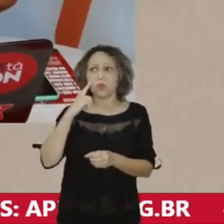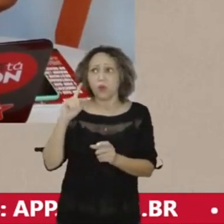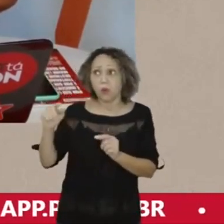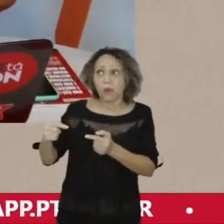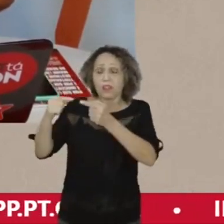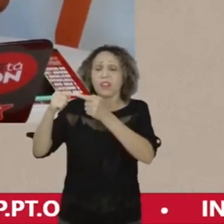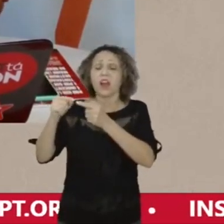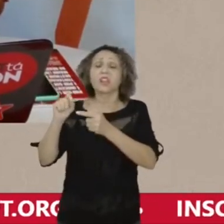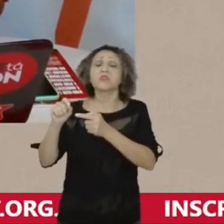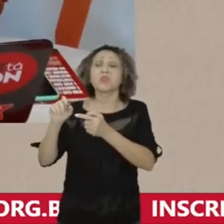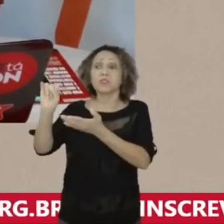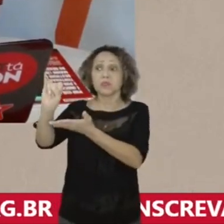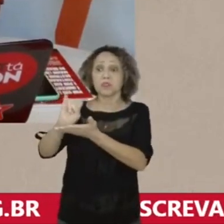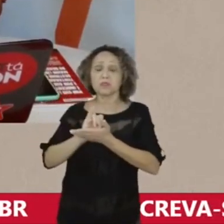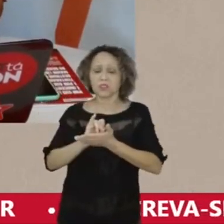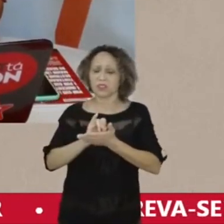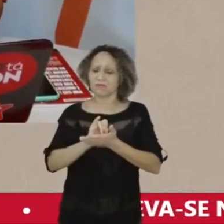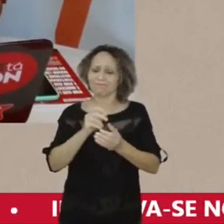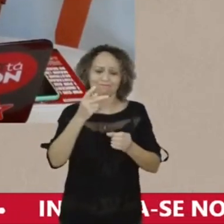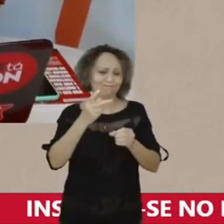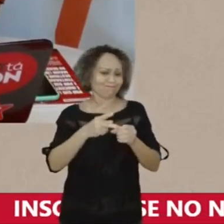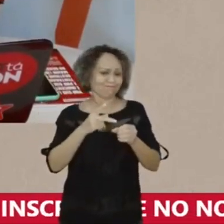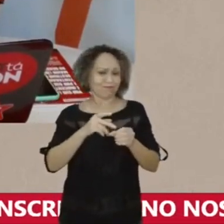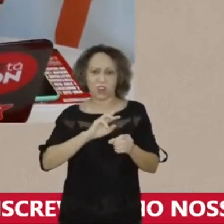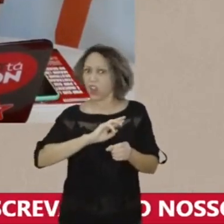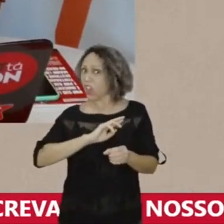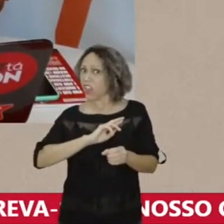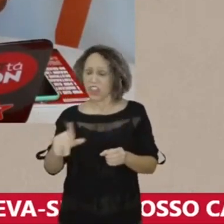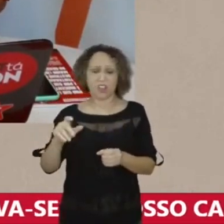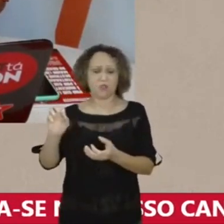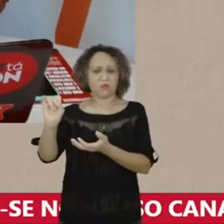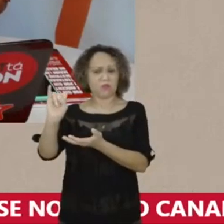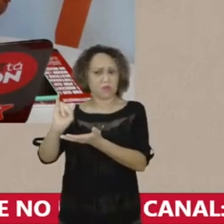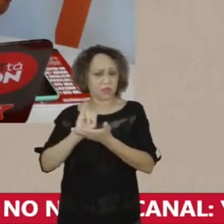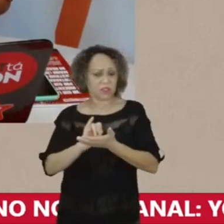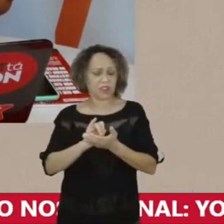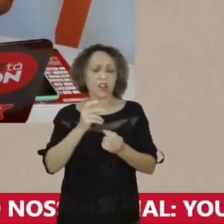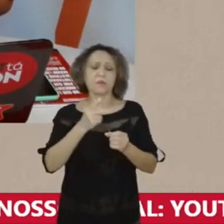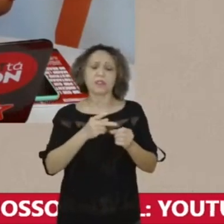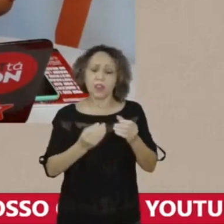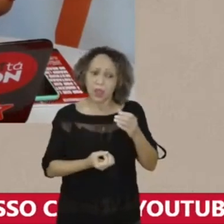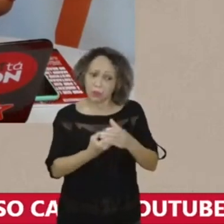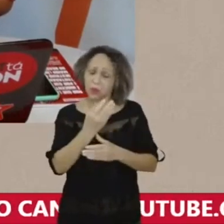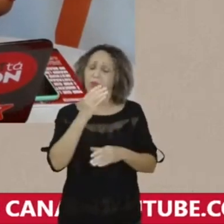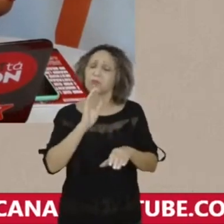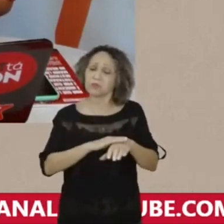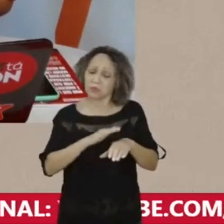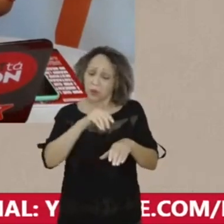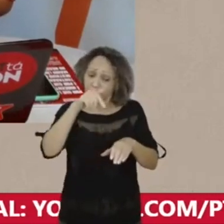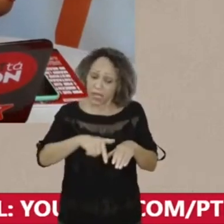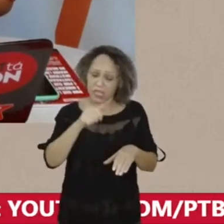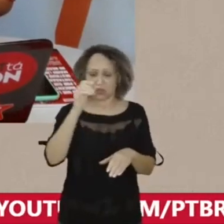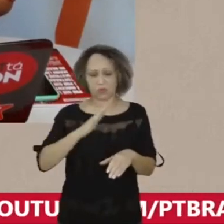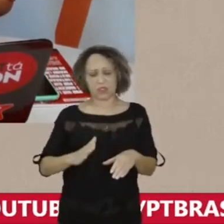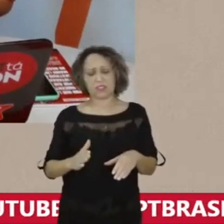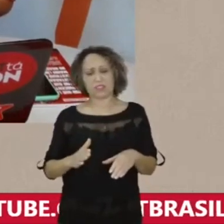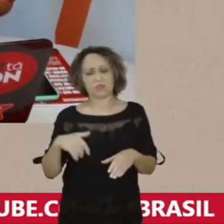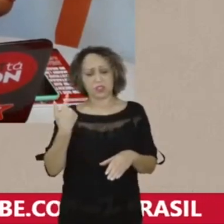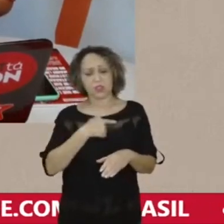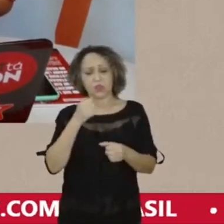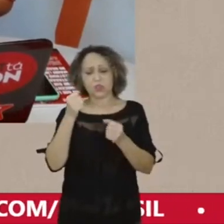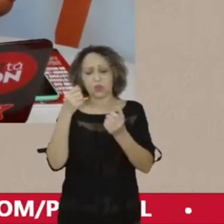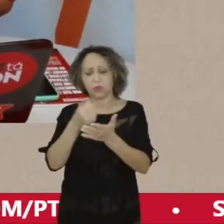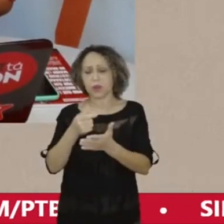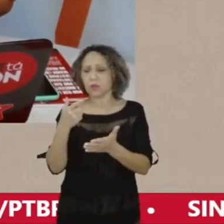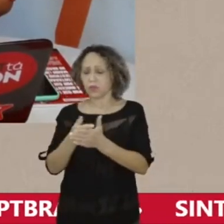se ela fosse uma importadora que não é, né? Que não é, repito, ela produz parte significativa dos derivados que nós consumimos, e aí esse aumento de